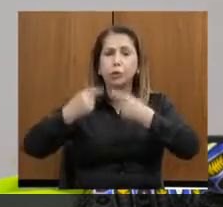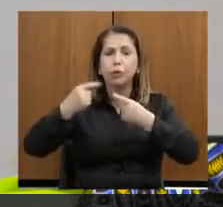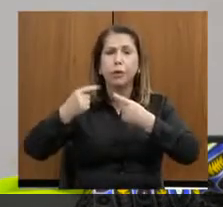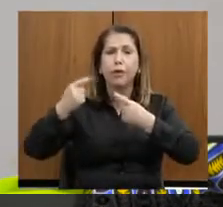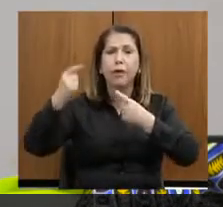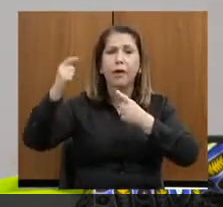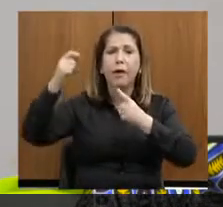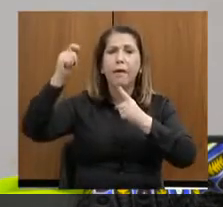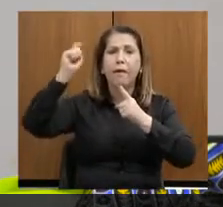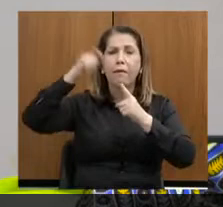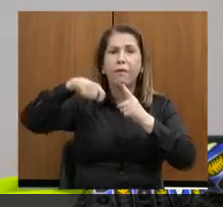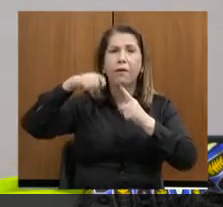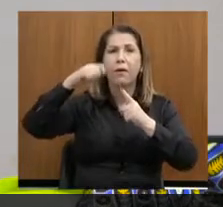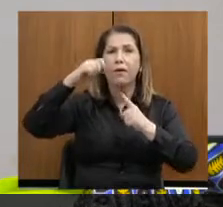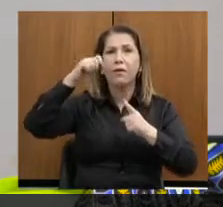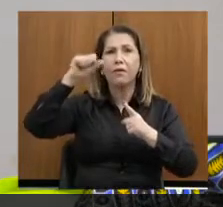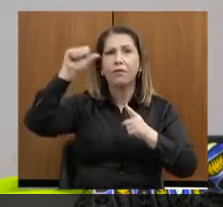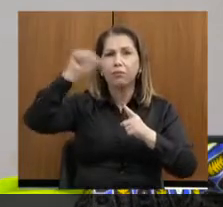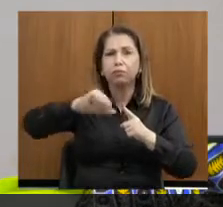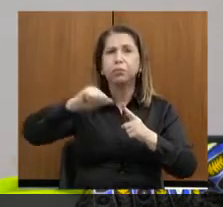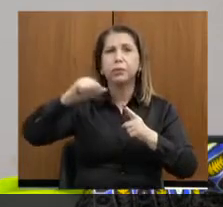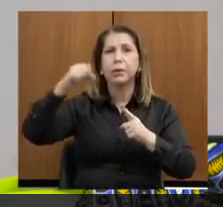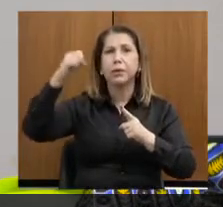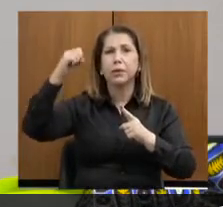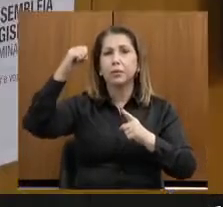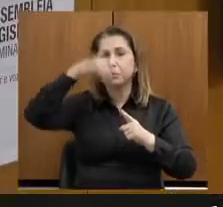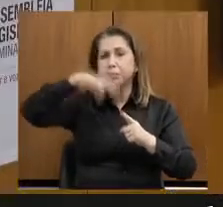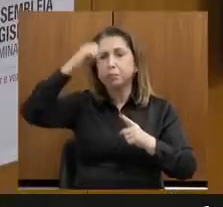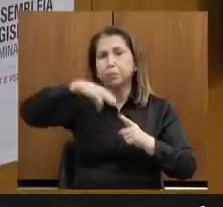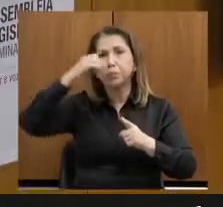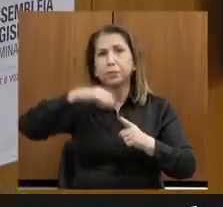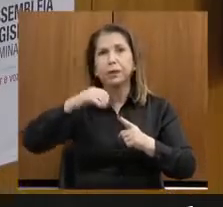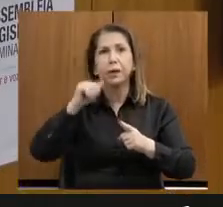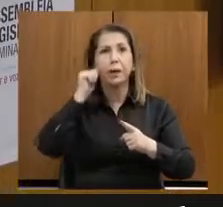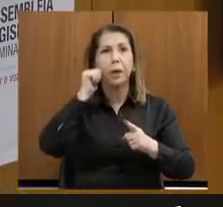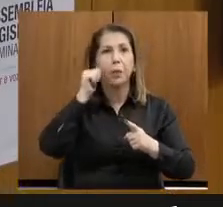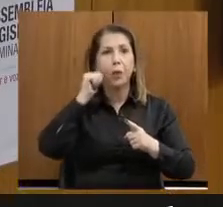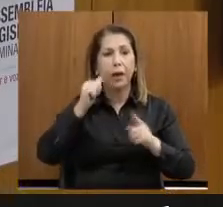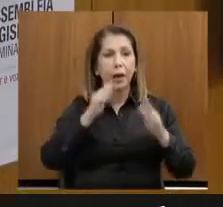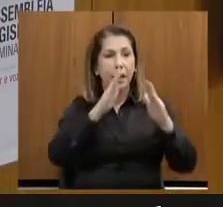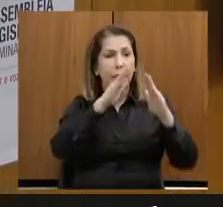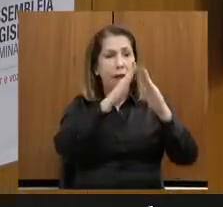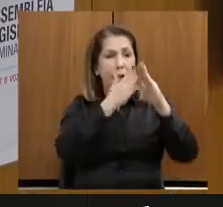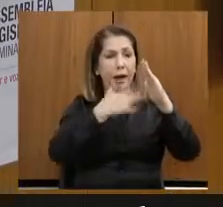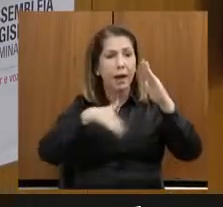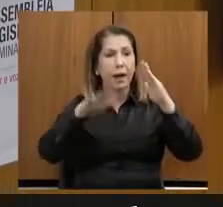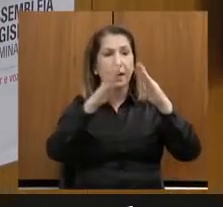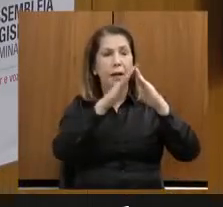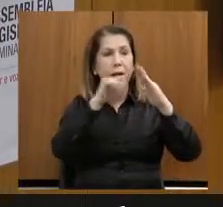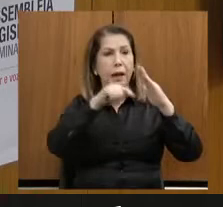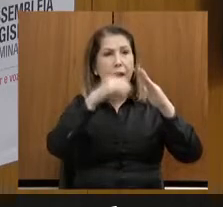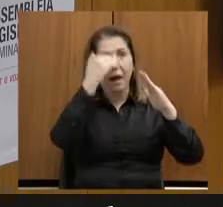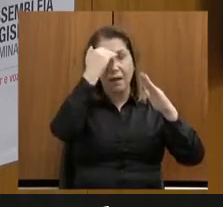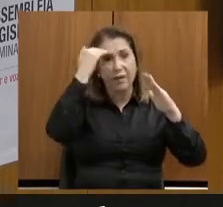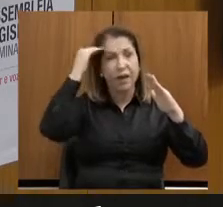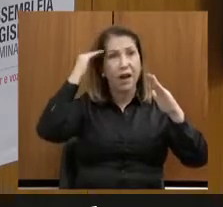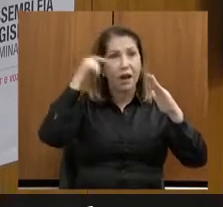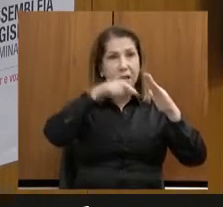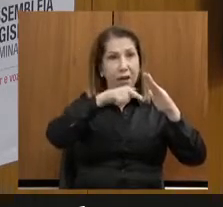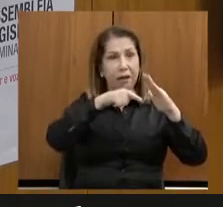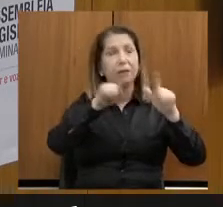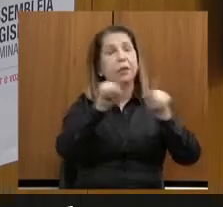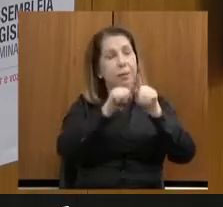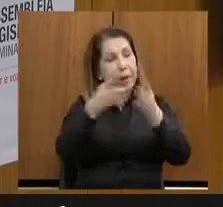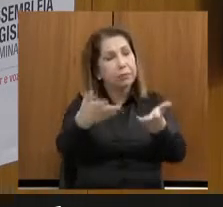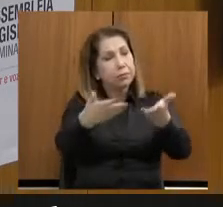enfrentada pelas mulheres têm as casas matriz africana e também um equipamento de acolhimento dessas